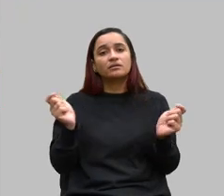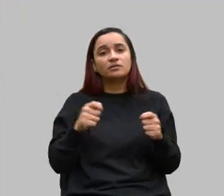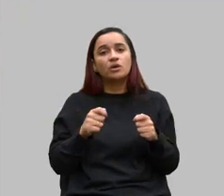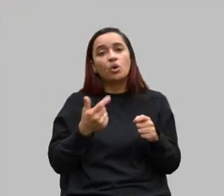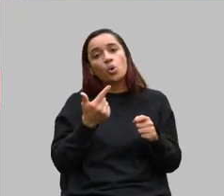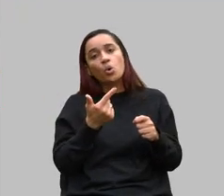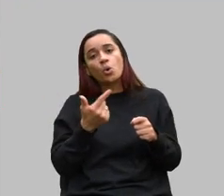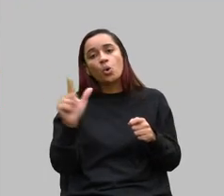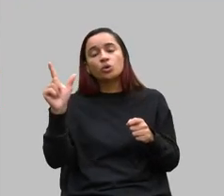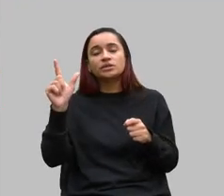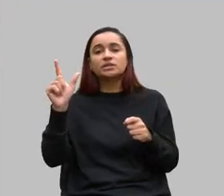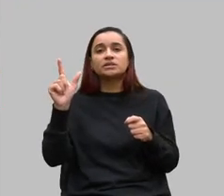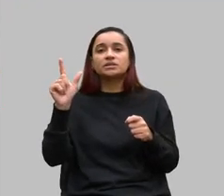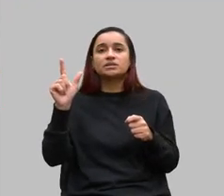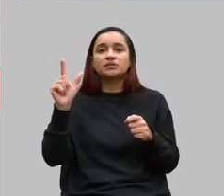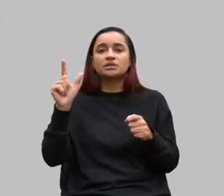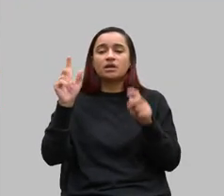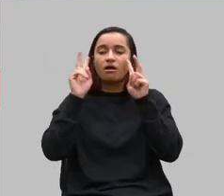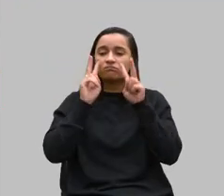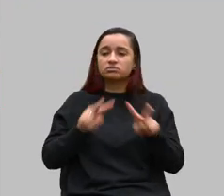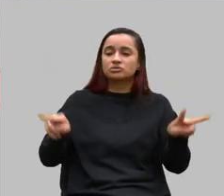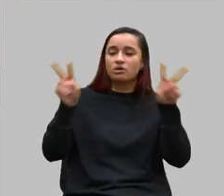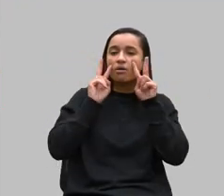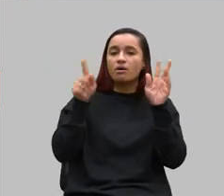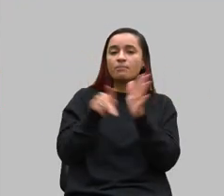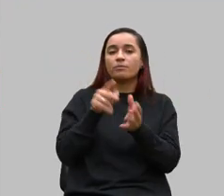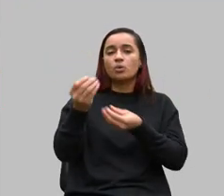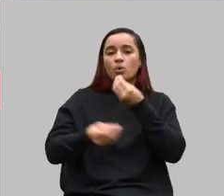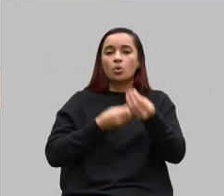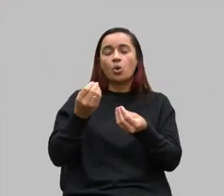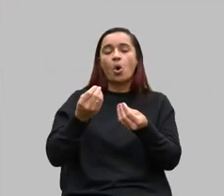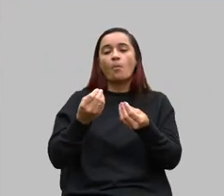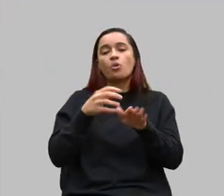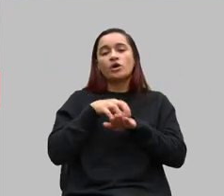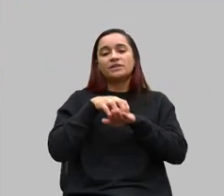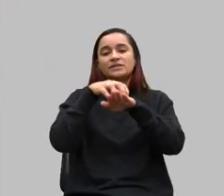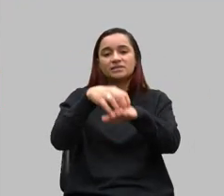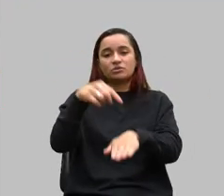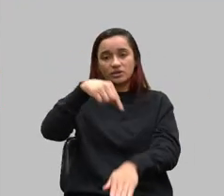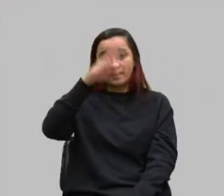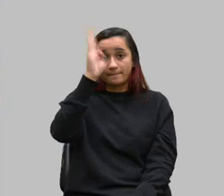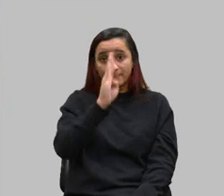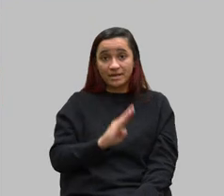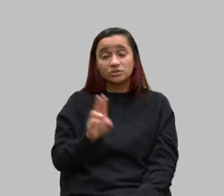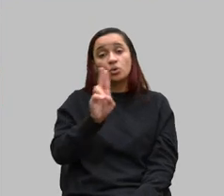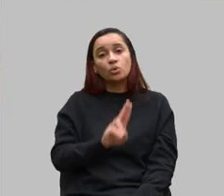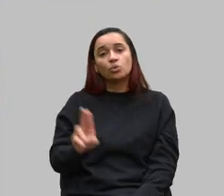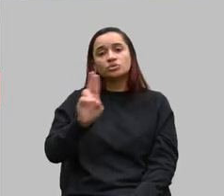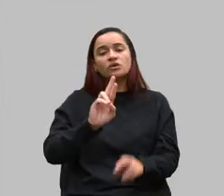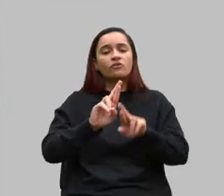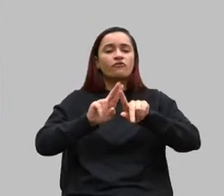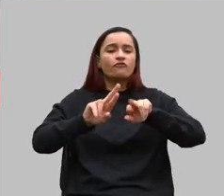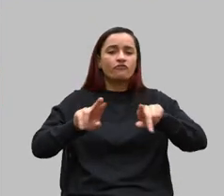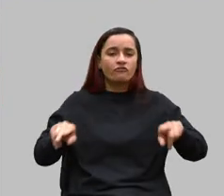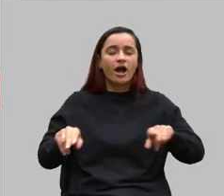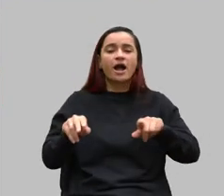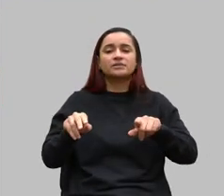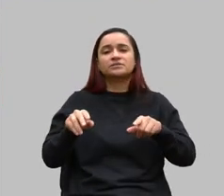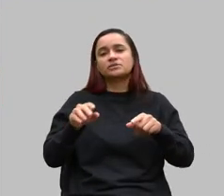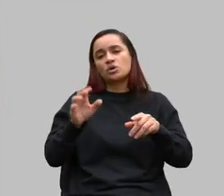dimensão ao transporte integração Ferroviária no Brasil através de várias malhas aí conhecidas né